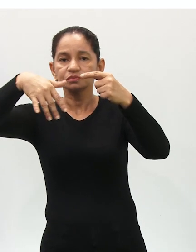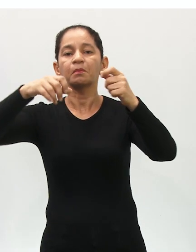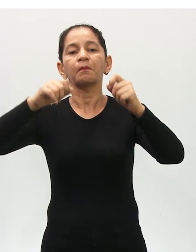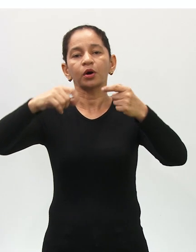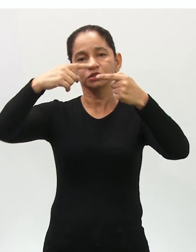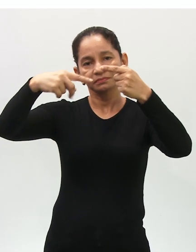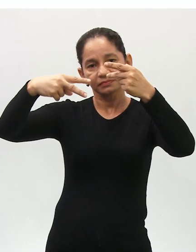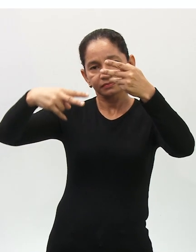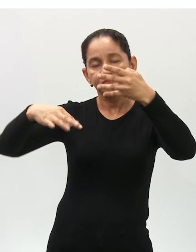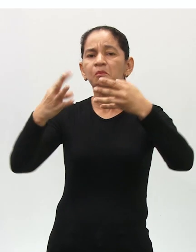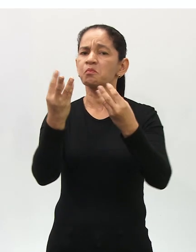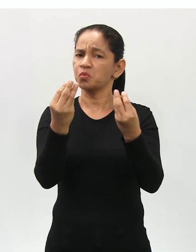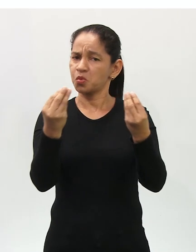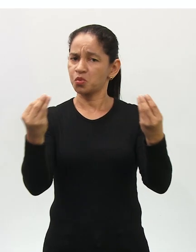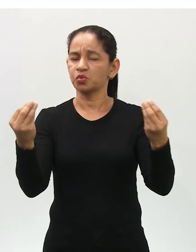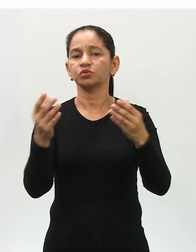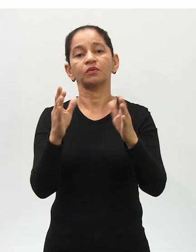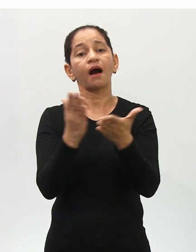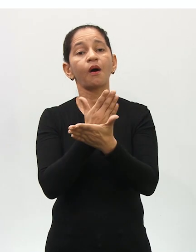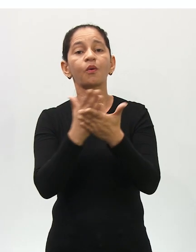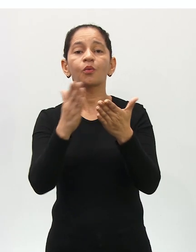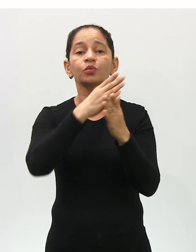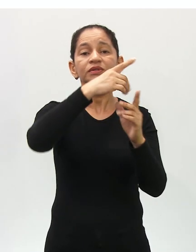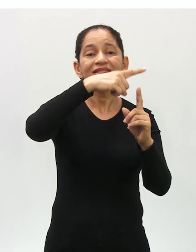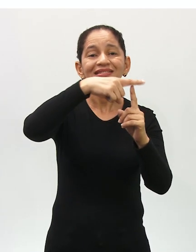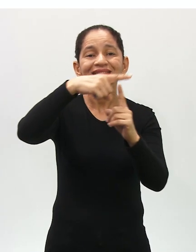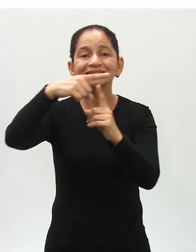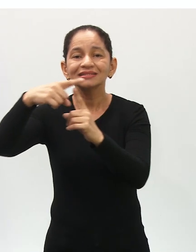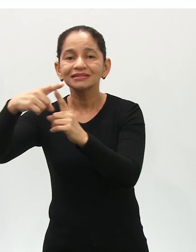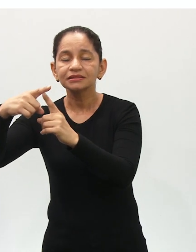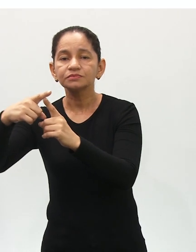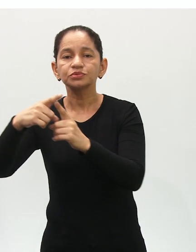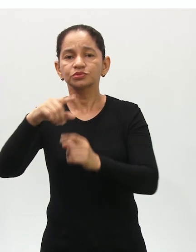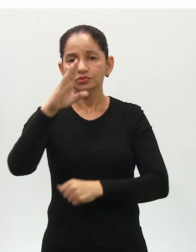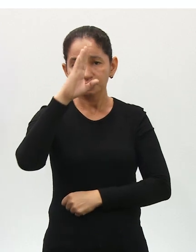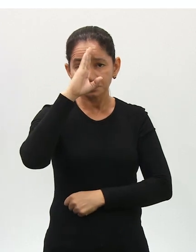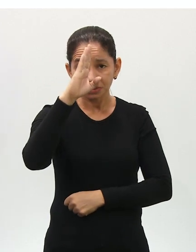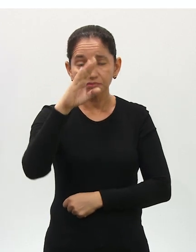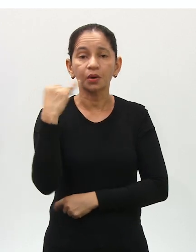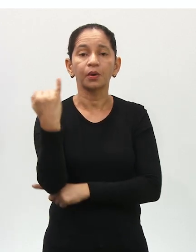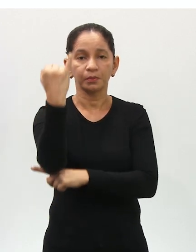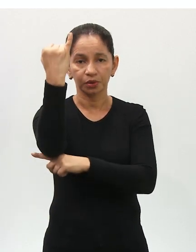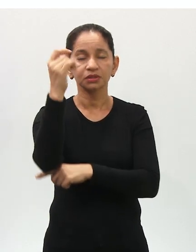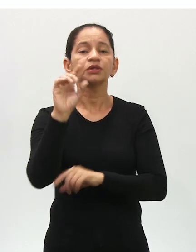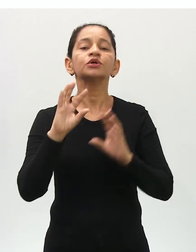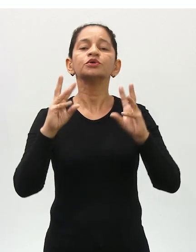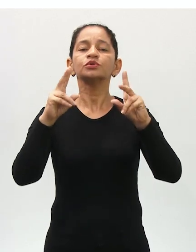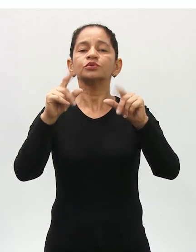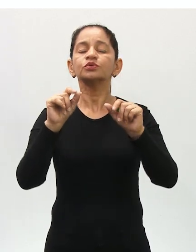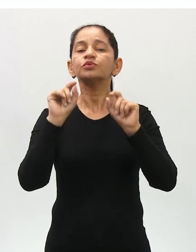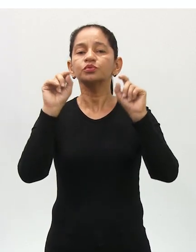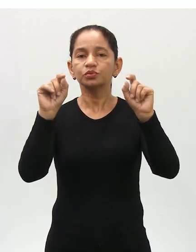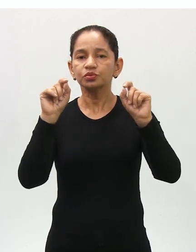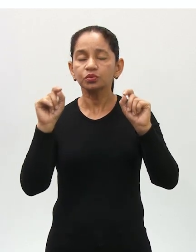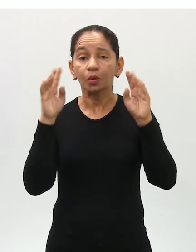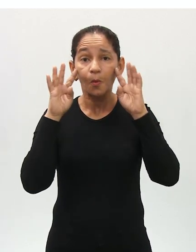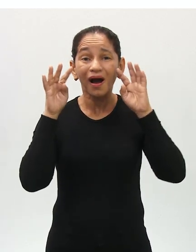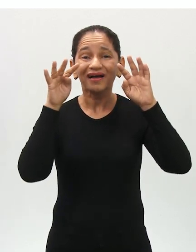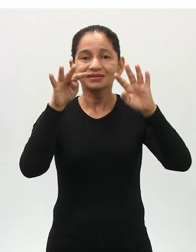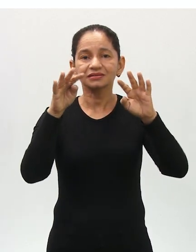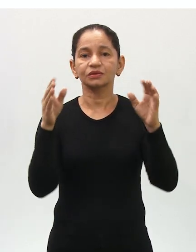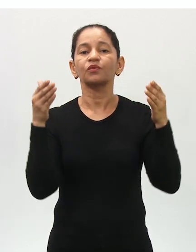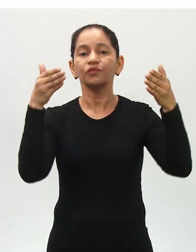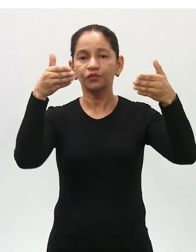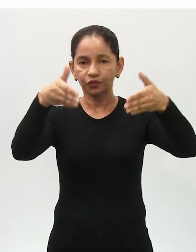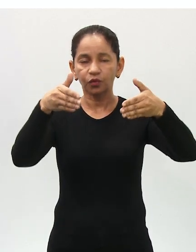pode fazer. Agora vamos falar um pouquinho das classificações, né? É muito importante todas, né? Mas uma atenção